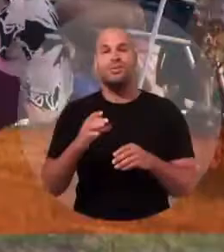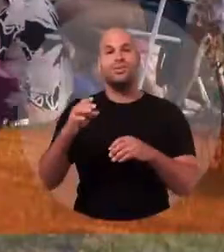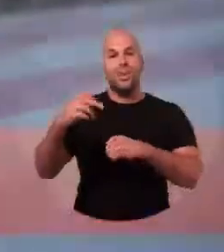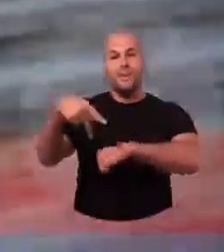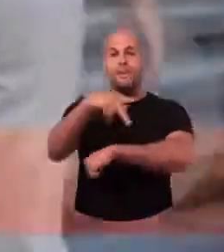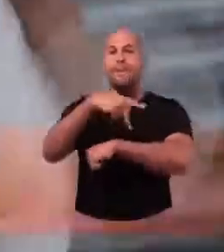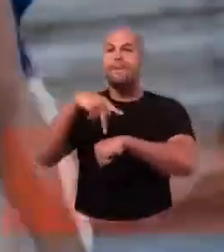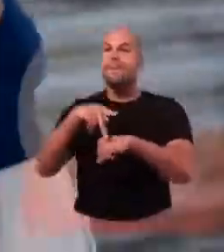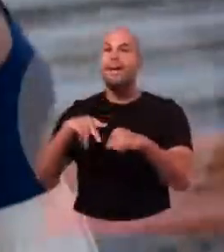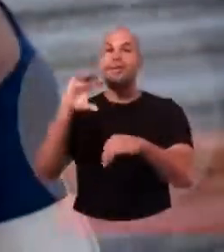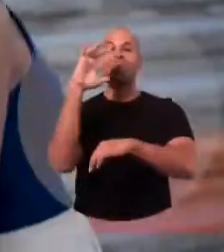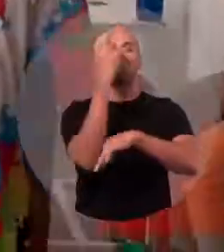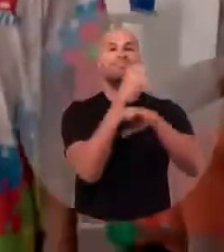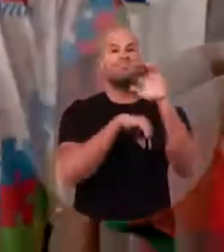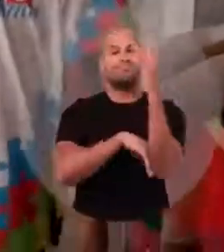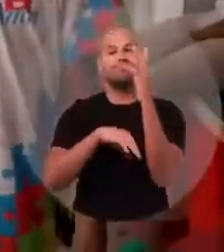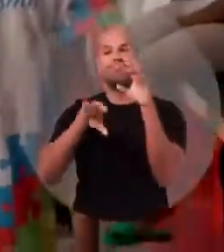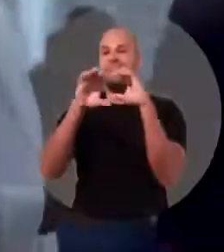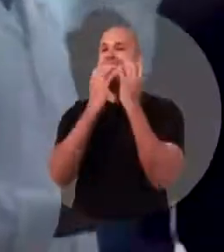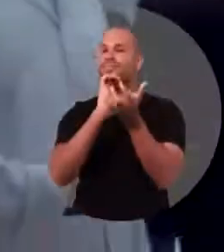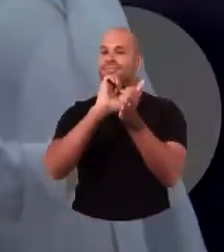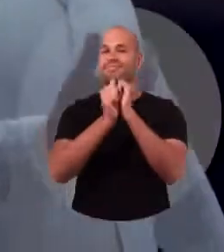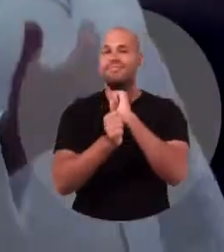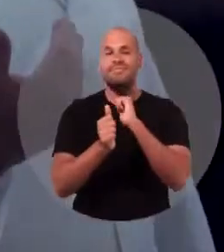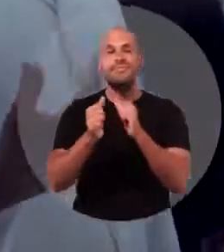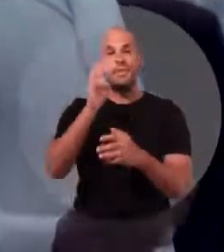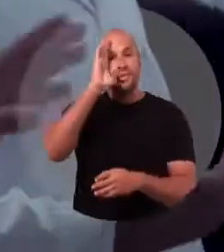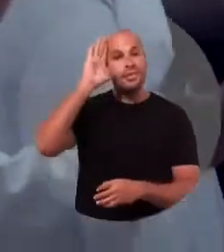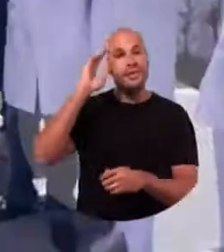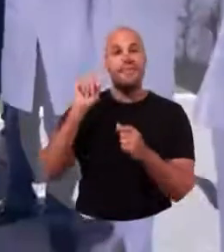novos parques ambientais, areninhas e praças.